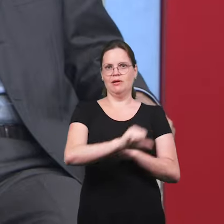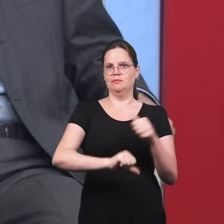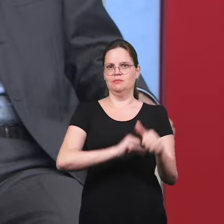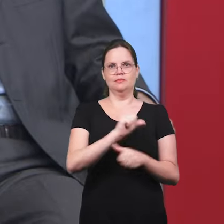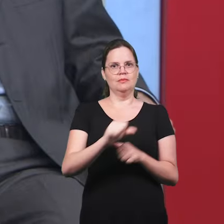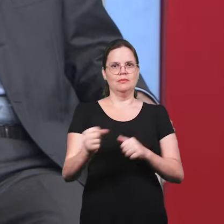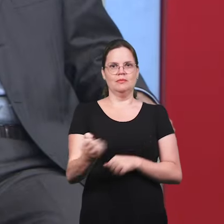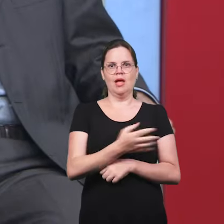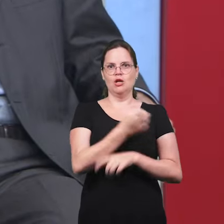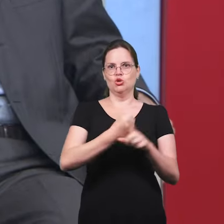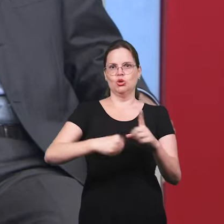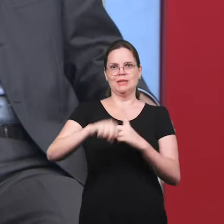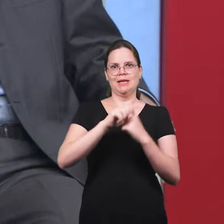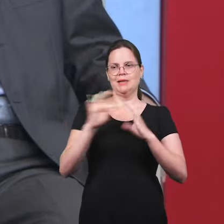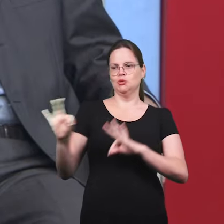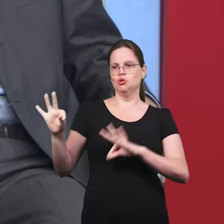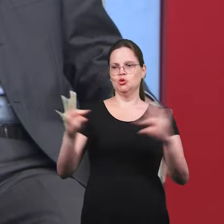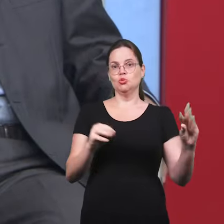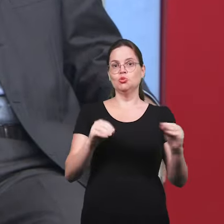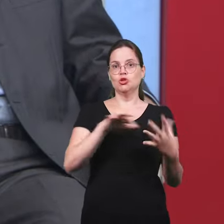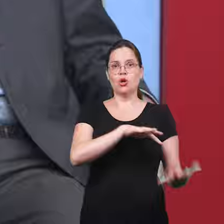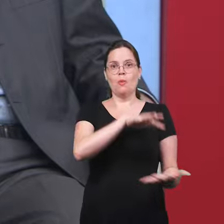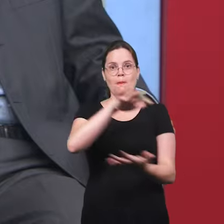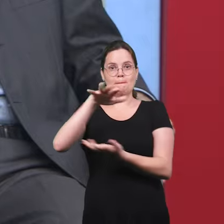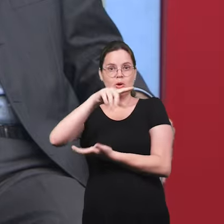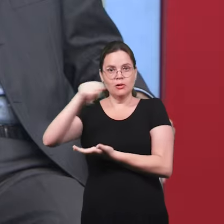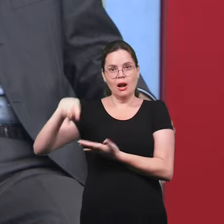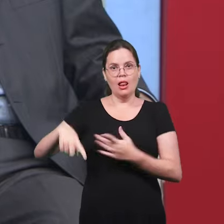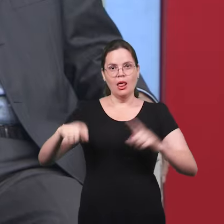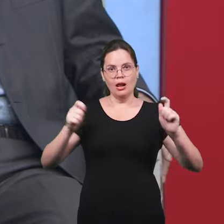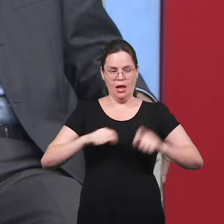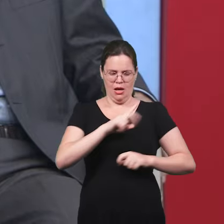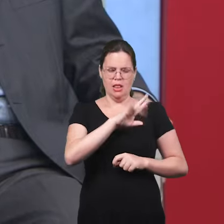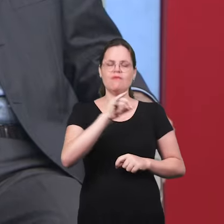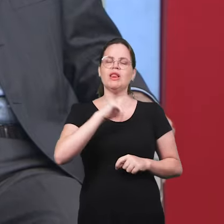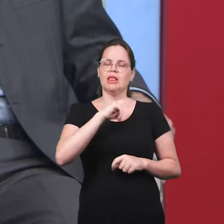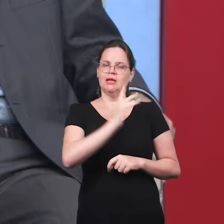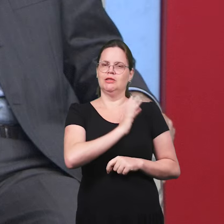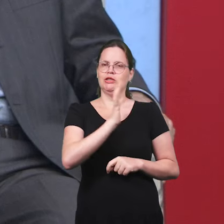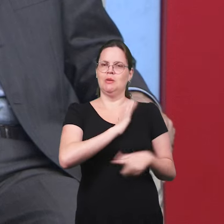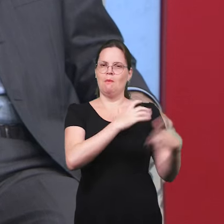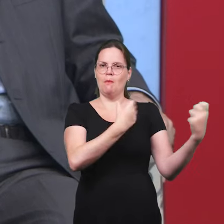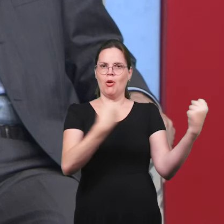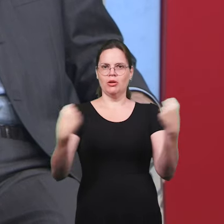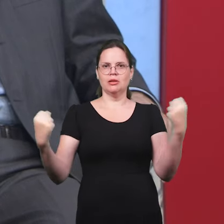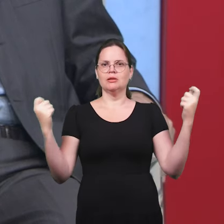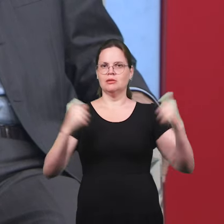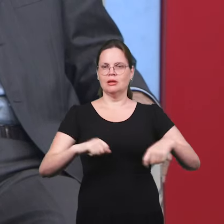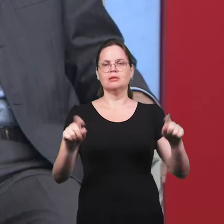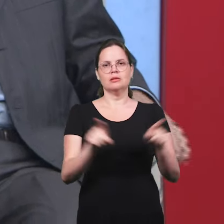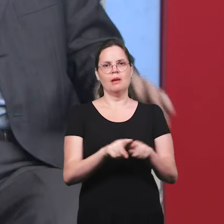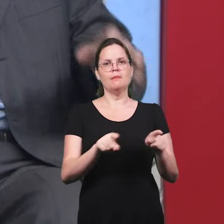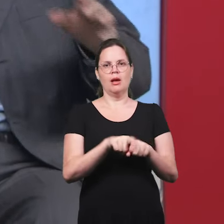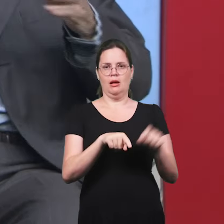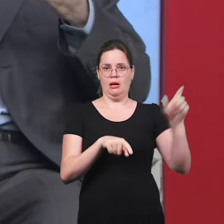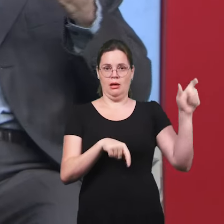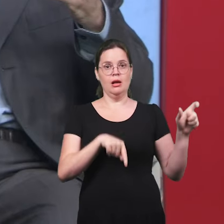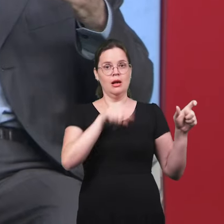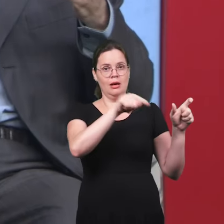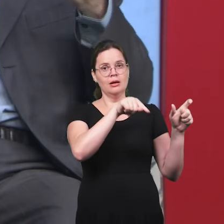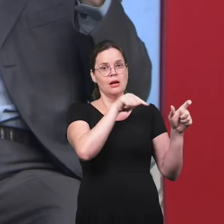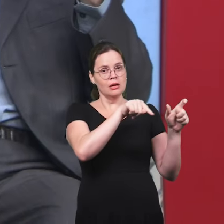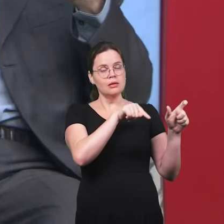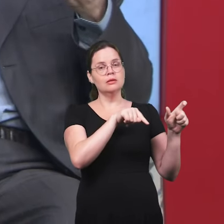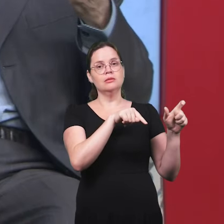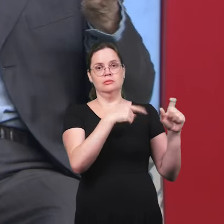mundo necessita, vai ter condições e recursos e poder para isso fazer.